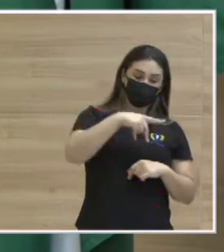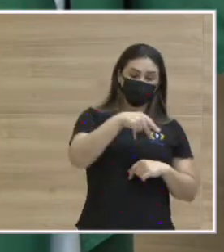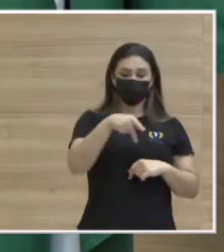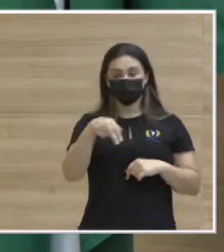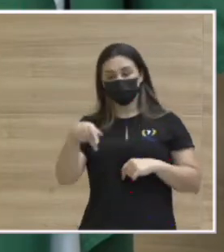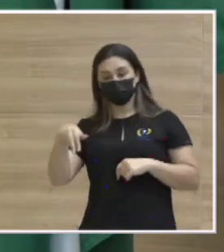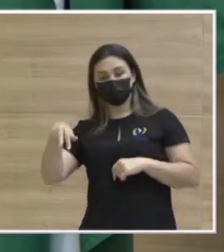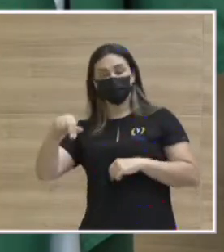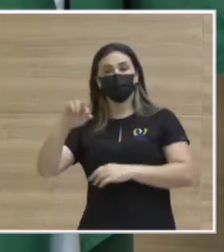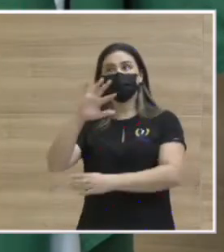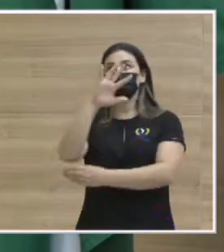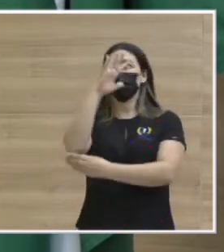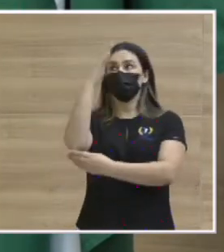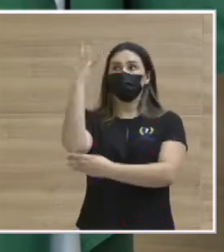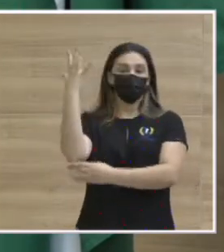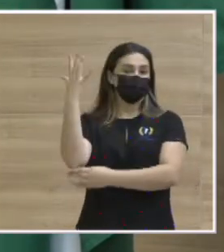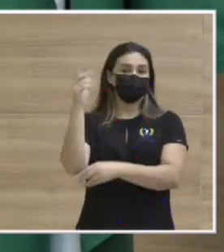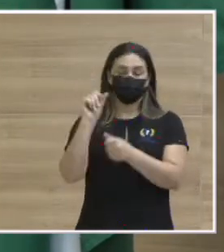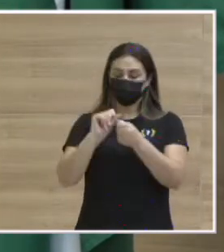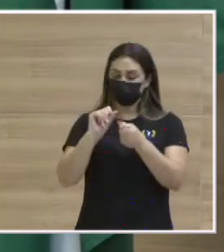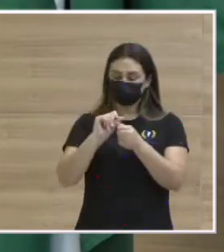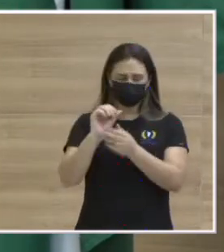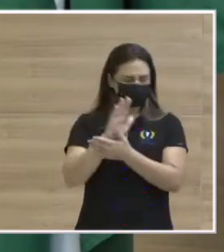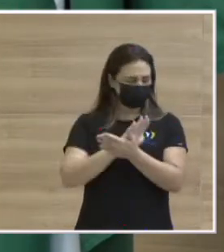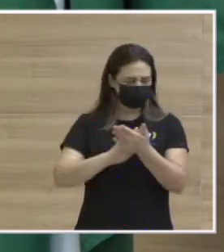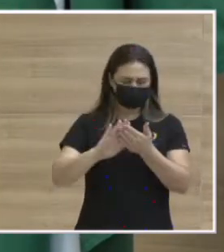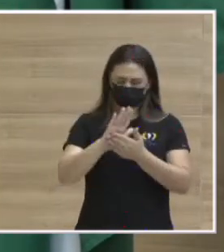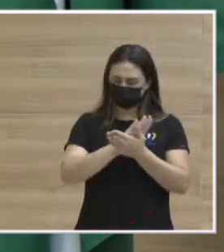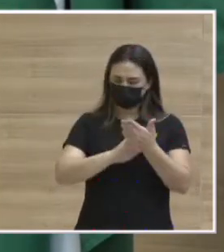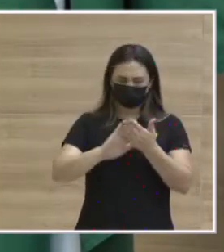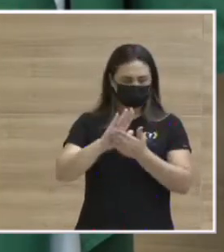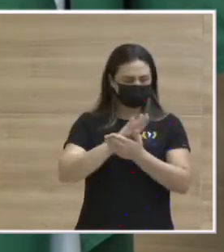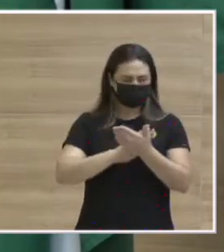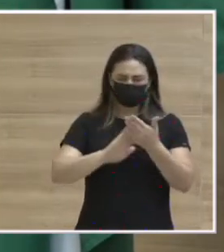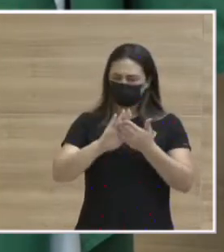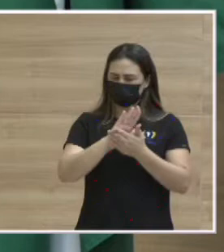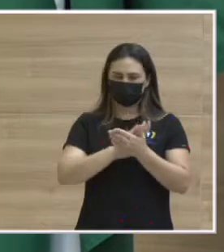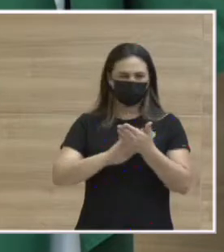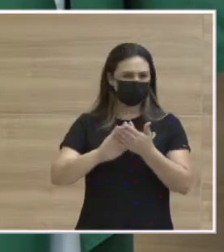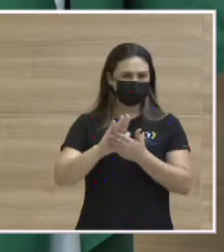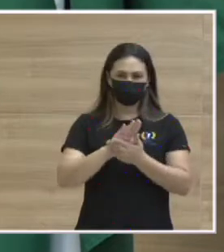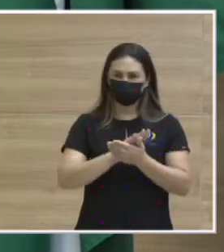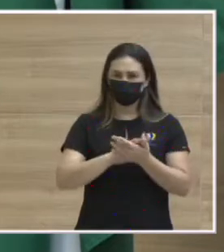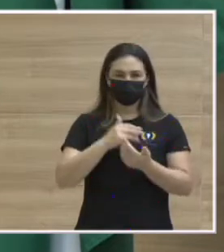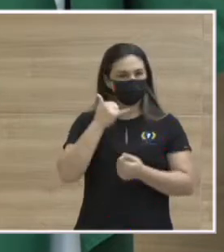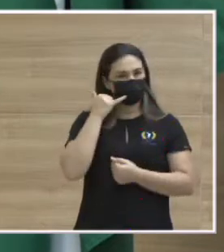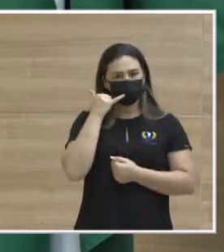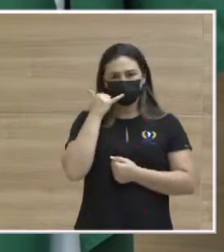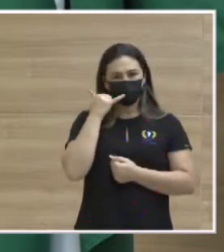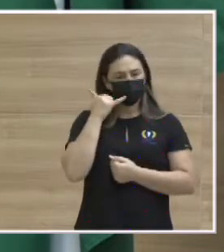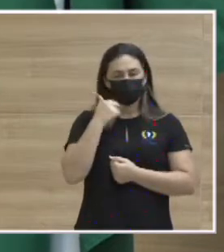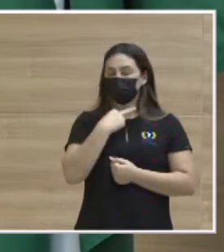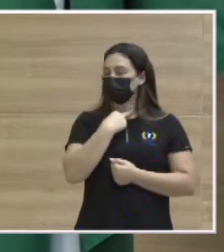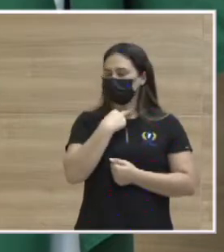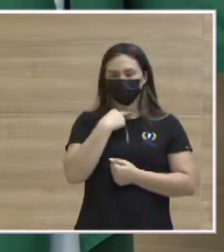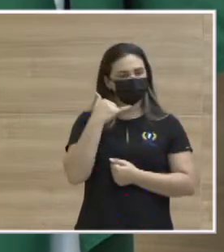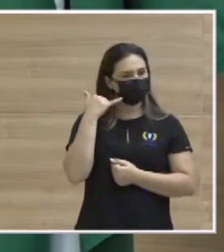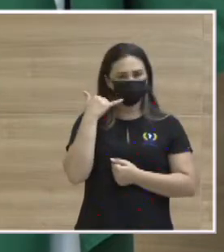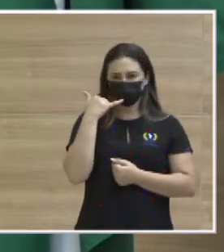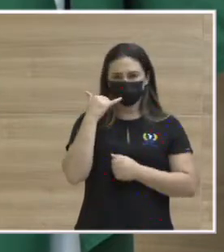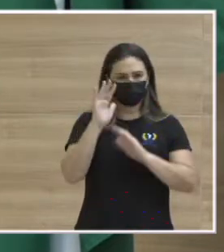ali. Literalmente sem nenhuma atividade, senhores. Nem o telefone eu estava autorizado a atender.